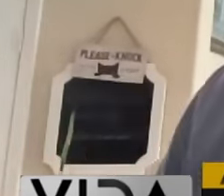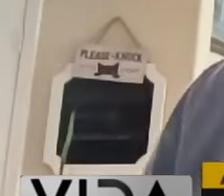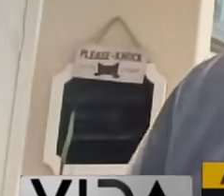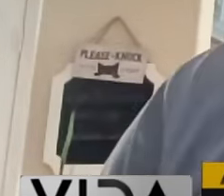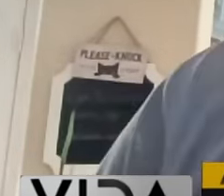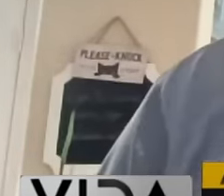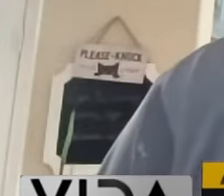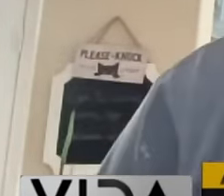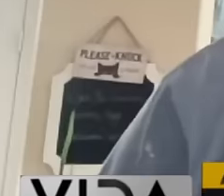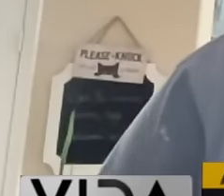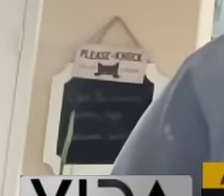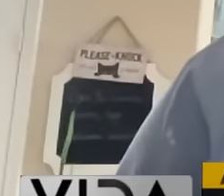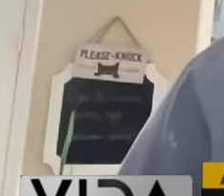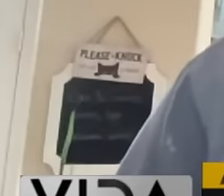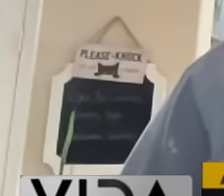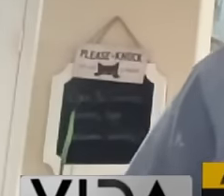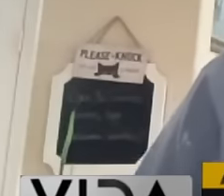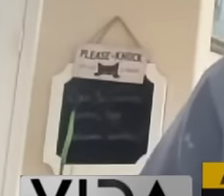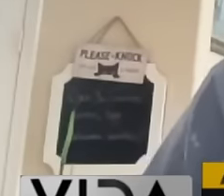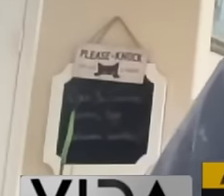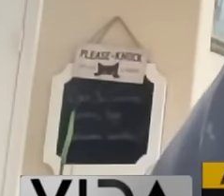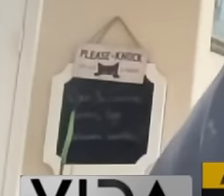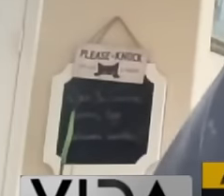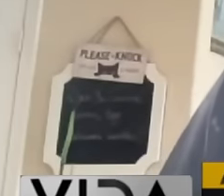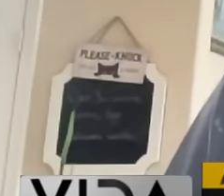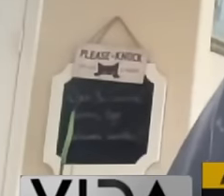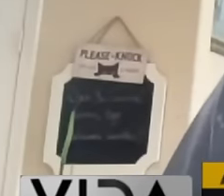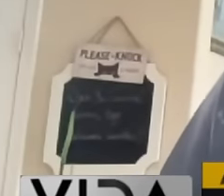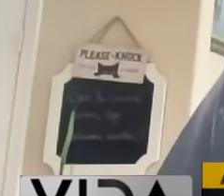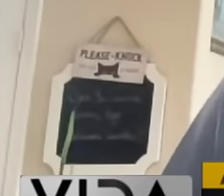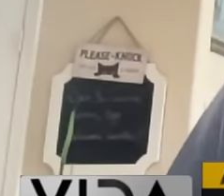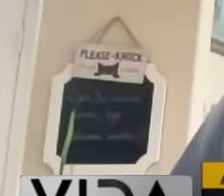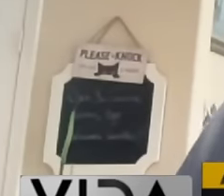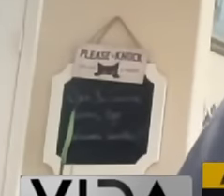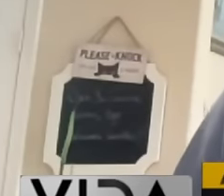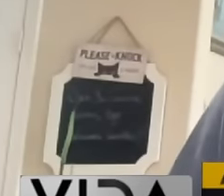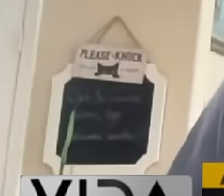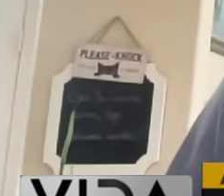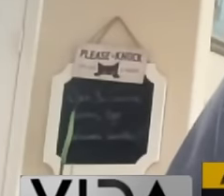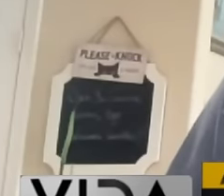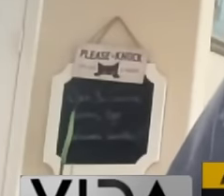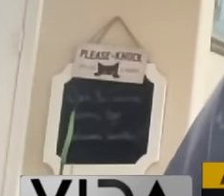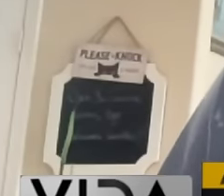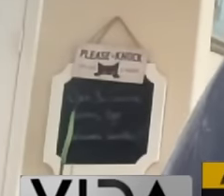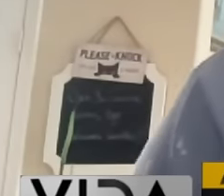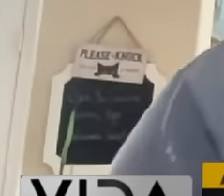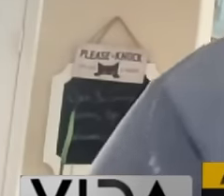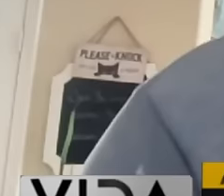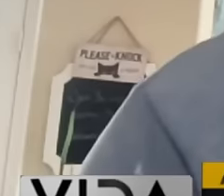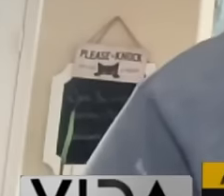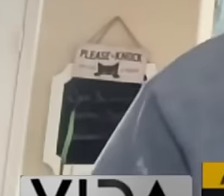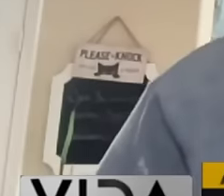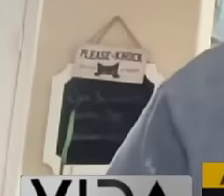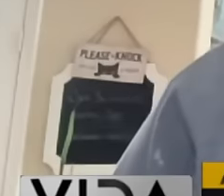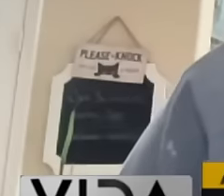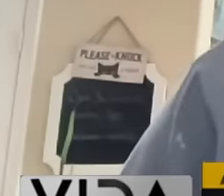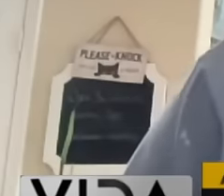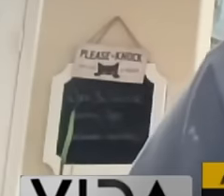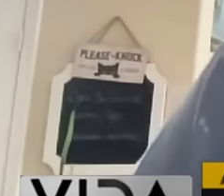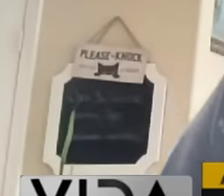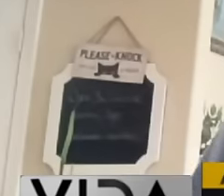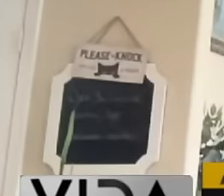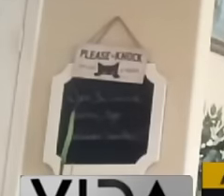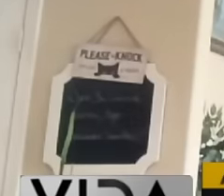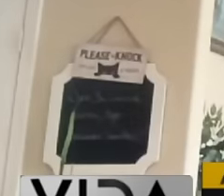que não são democraticamente conhecidos. As perguntas nunca é: porra, você sabe quem é o presidente? Você critica o nosso